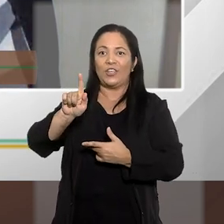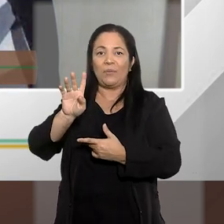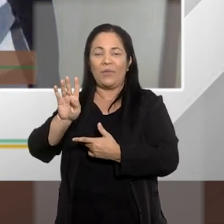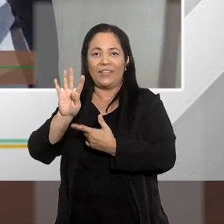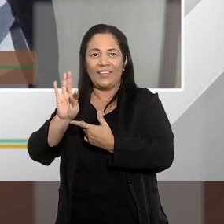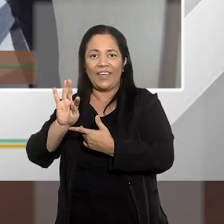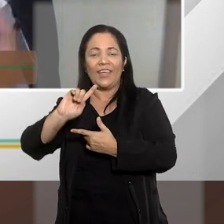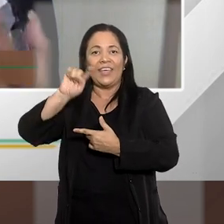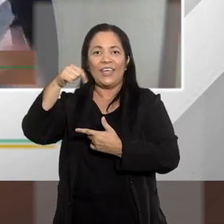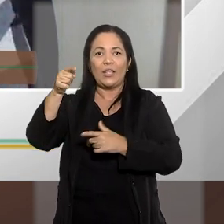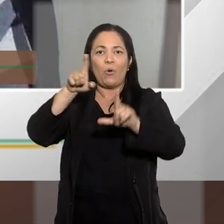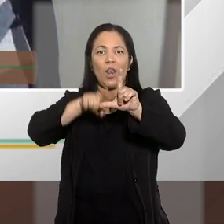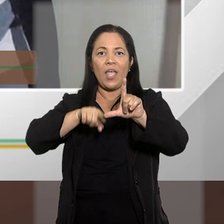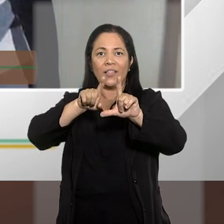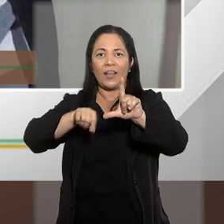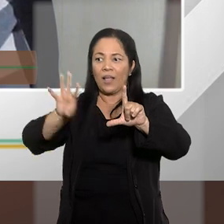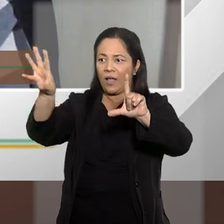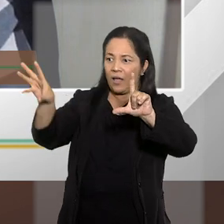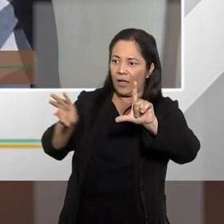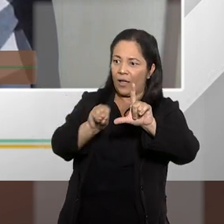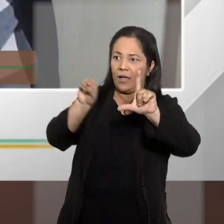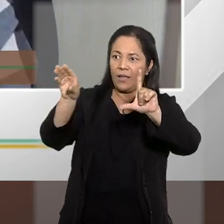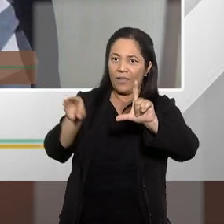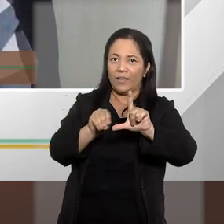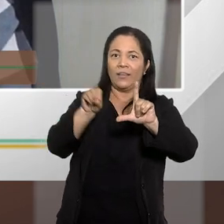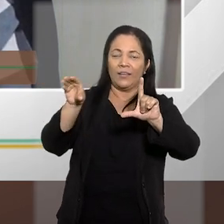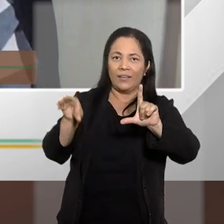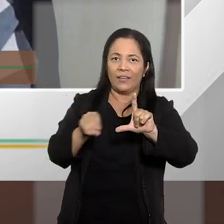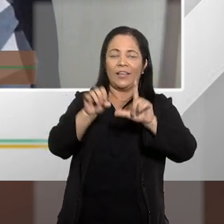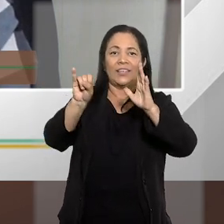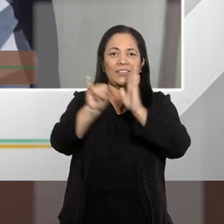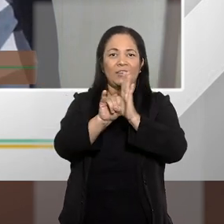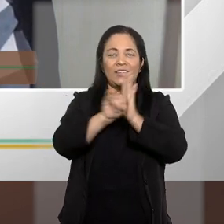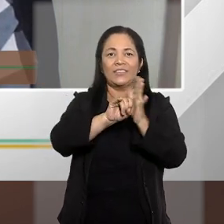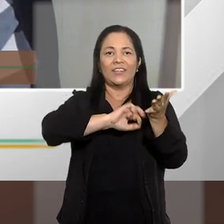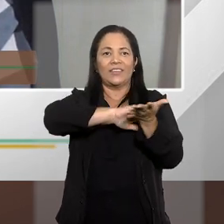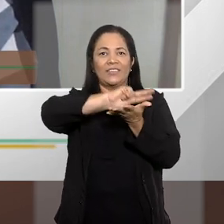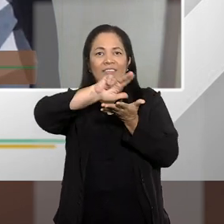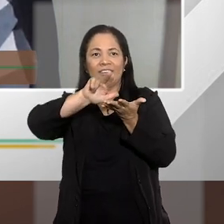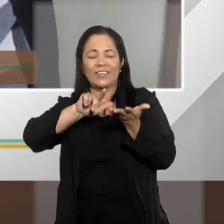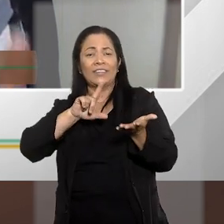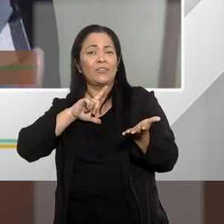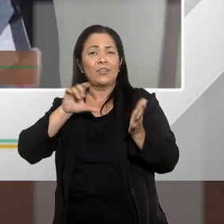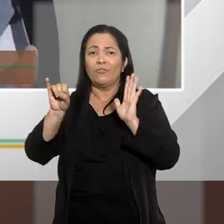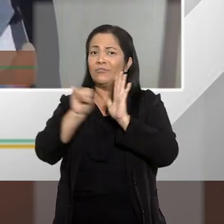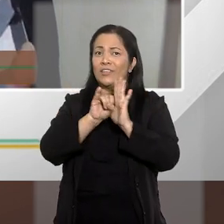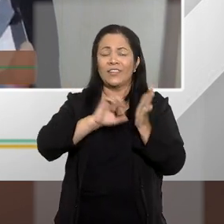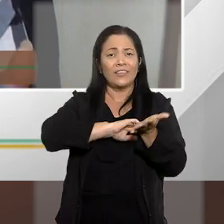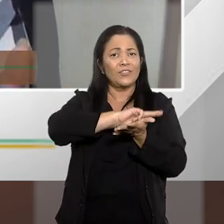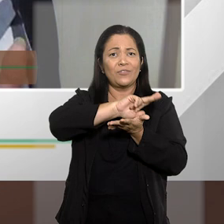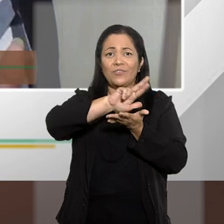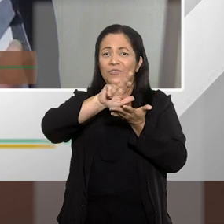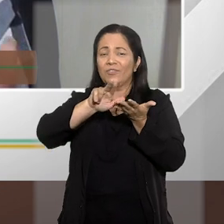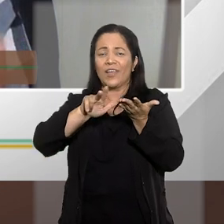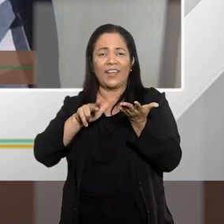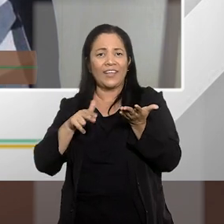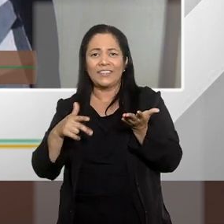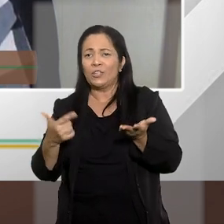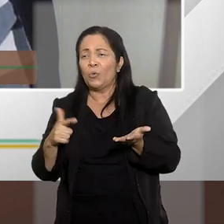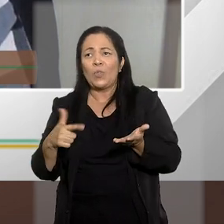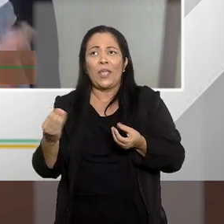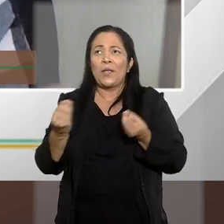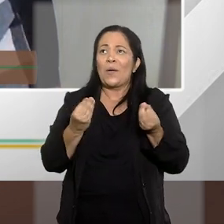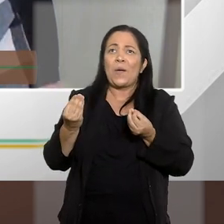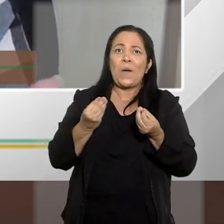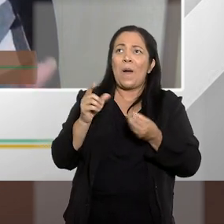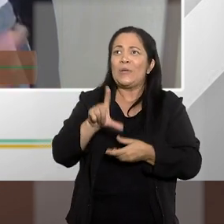agregando outras identidades nesse espaço. Então, são muitas expressões, muitas identidades, e que provavelmente não terei condições